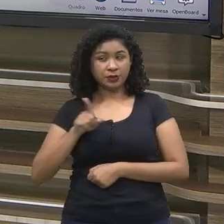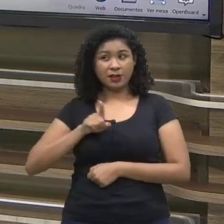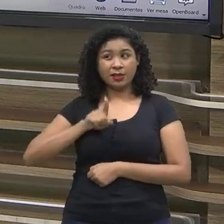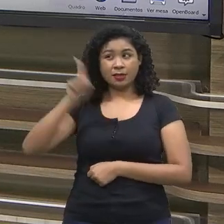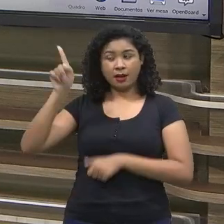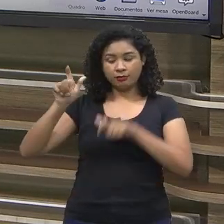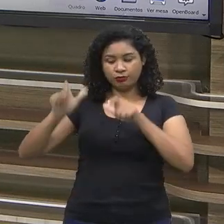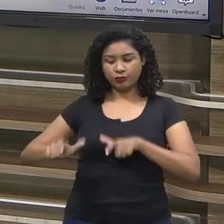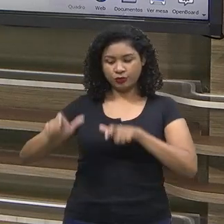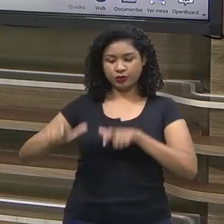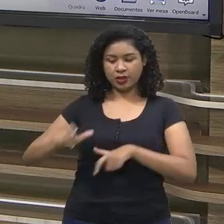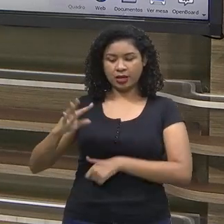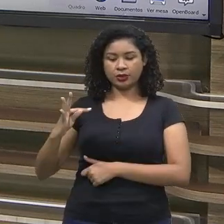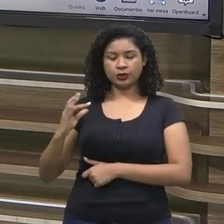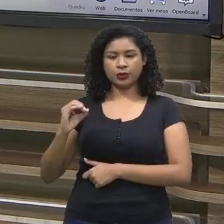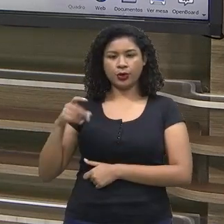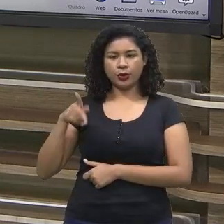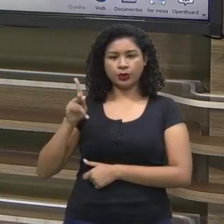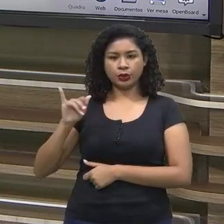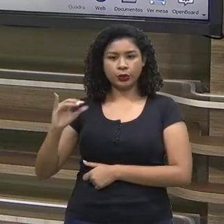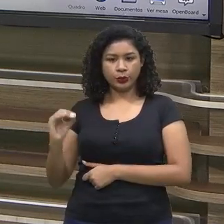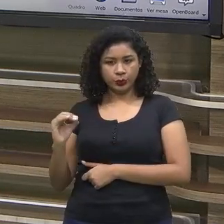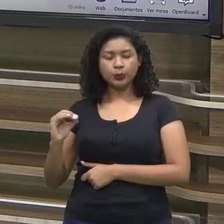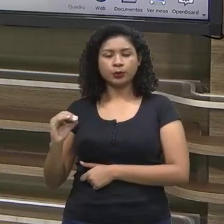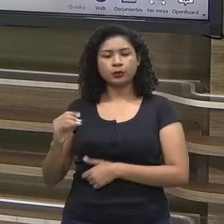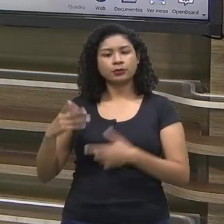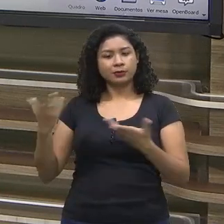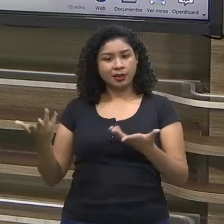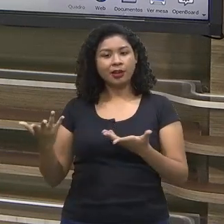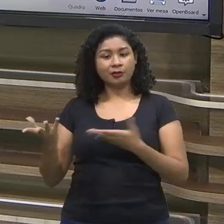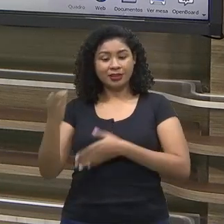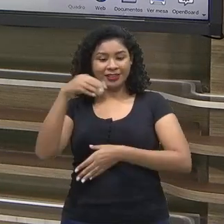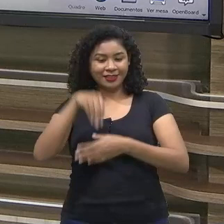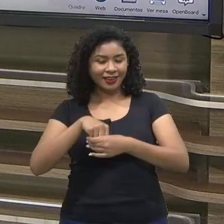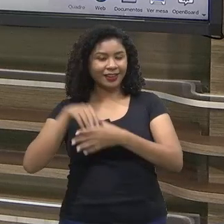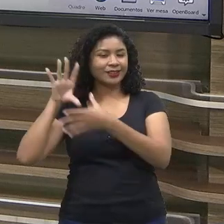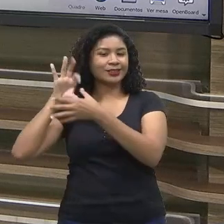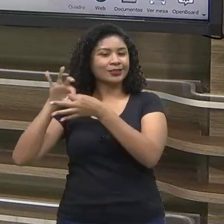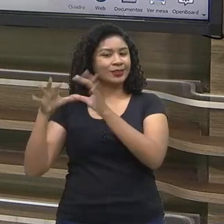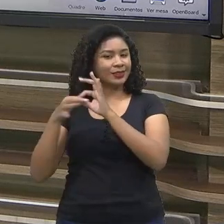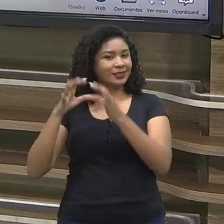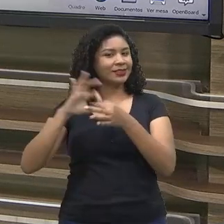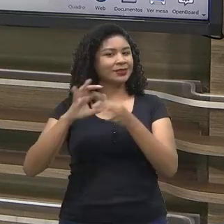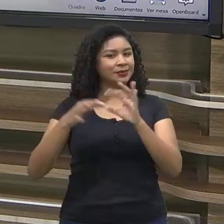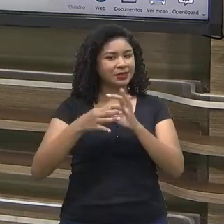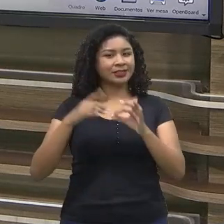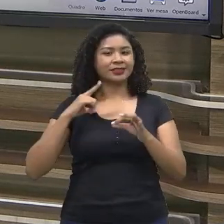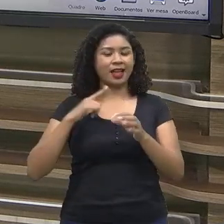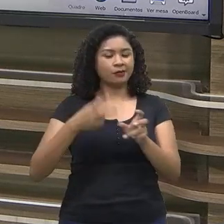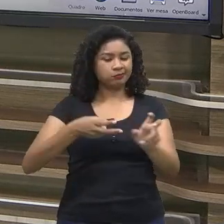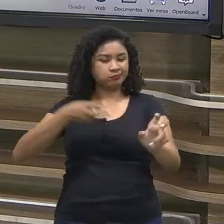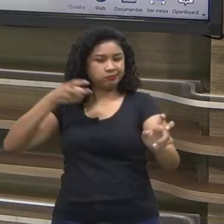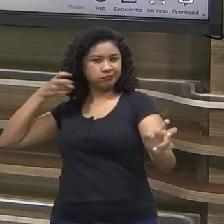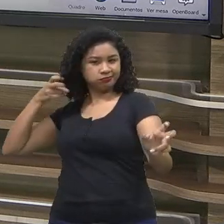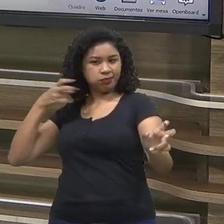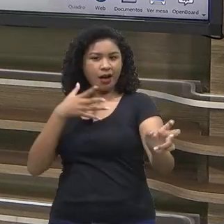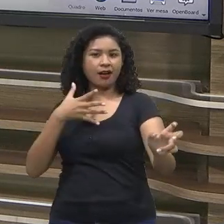faz parte da programação dos Jogos Olímpicos, ok? Confiram lá, quem puder